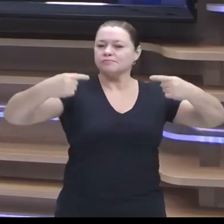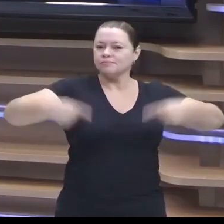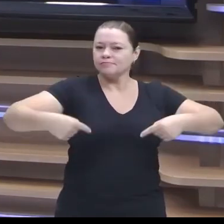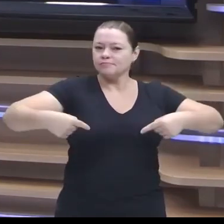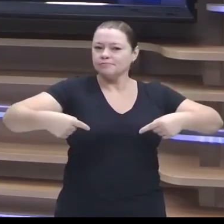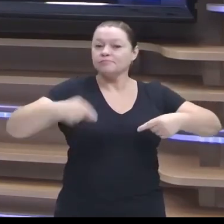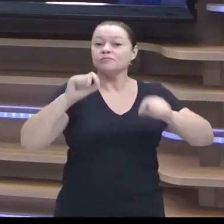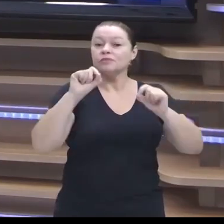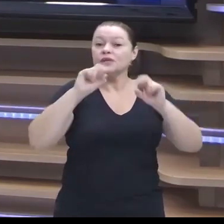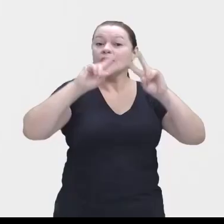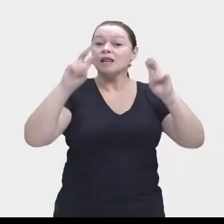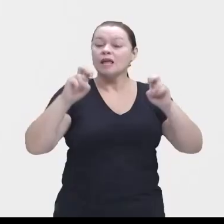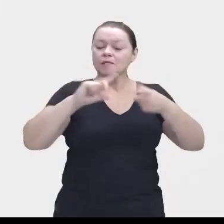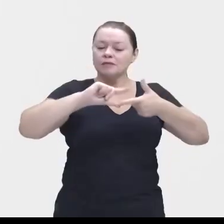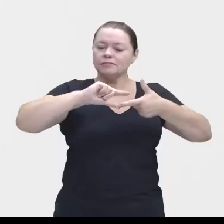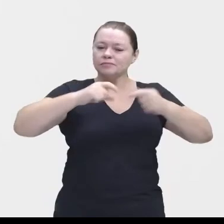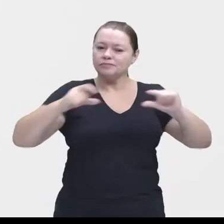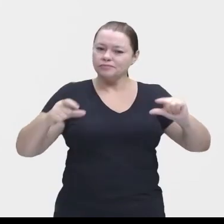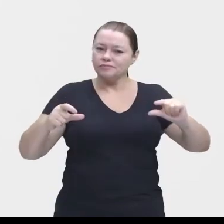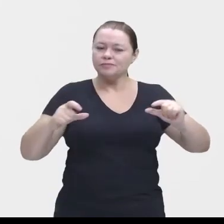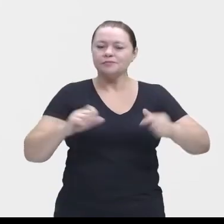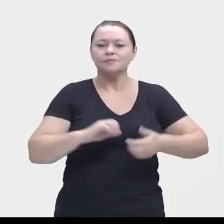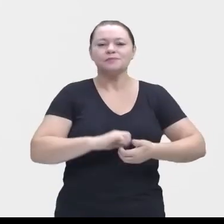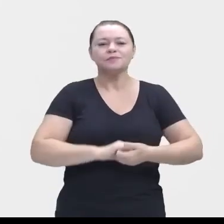figuras geométricas. Vem comigo.